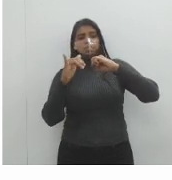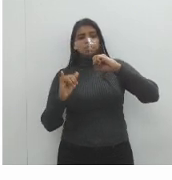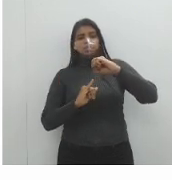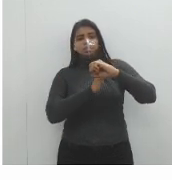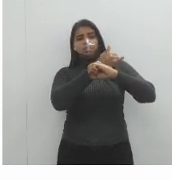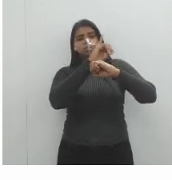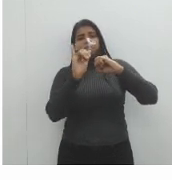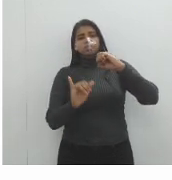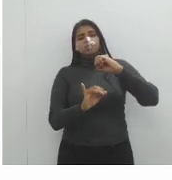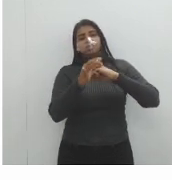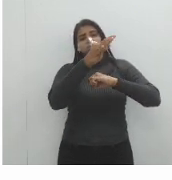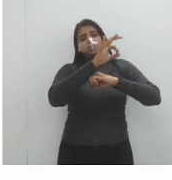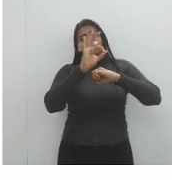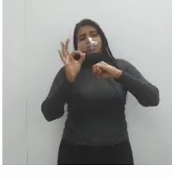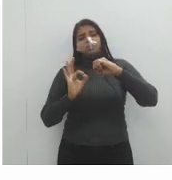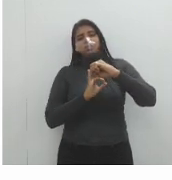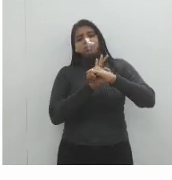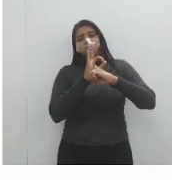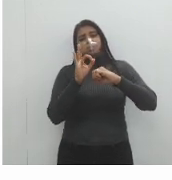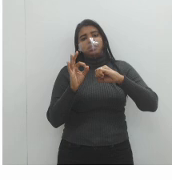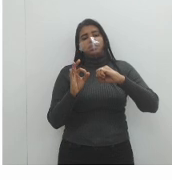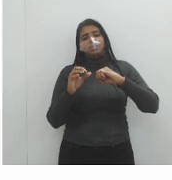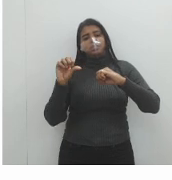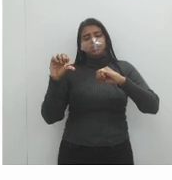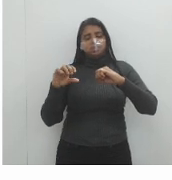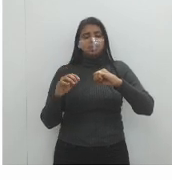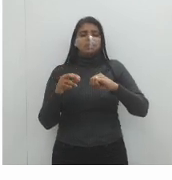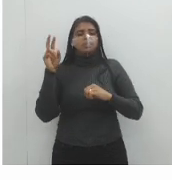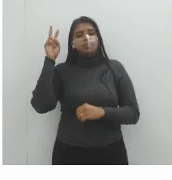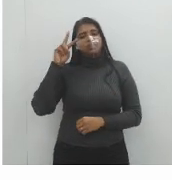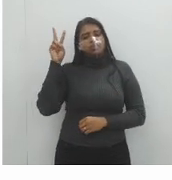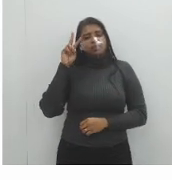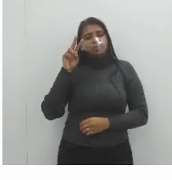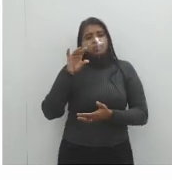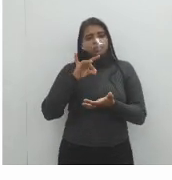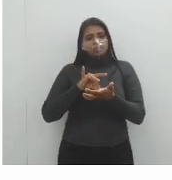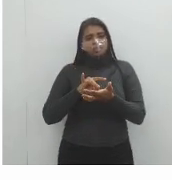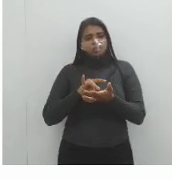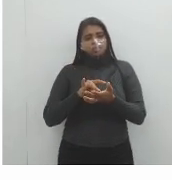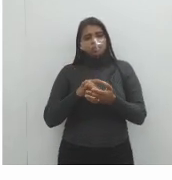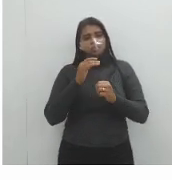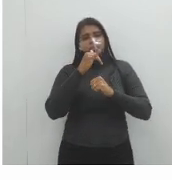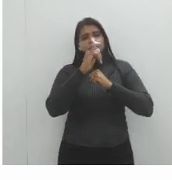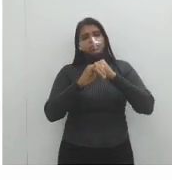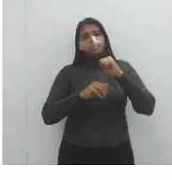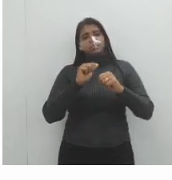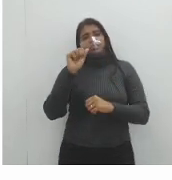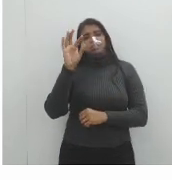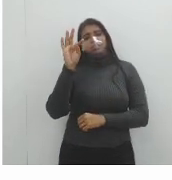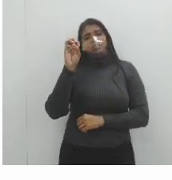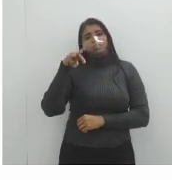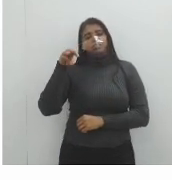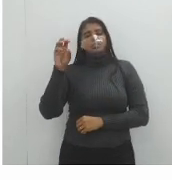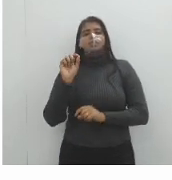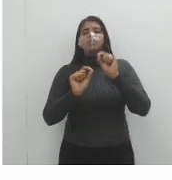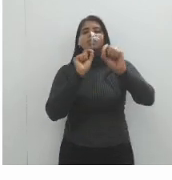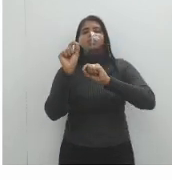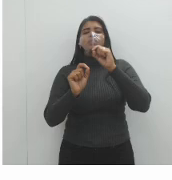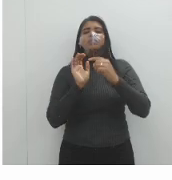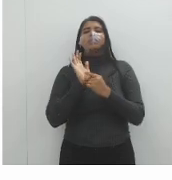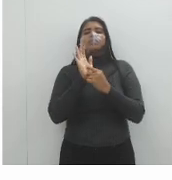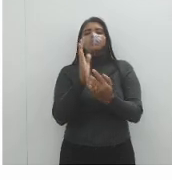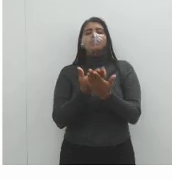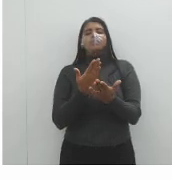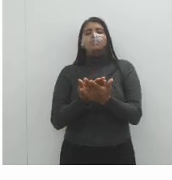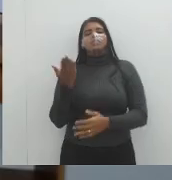são as partículas negativas. Então, lembrando a vocês o conceito aí de átomo, certo? Então, o que a gente vai destacar na